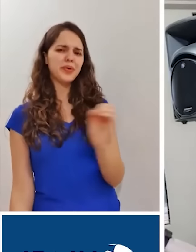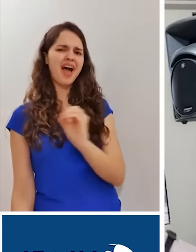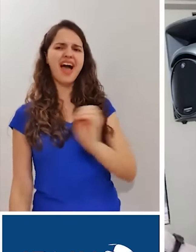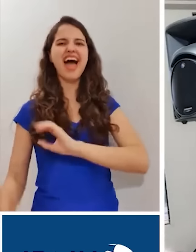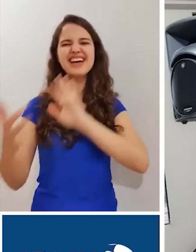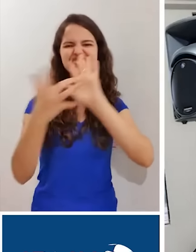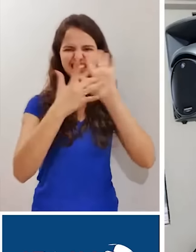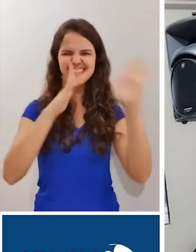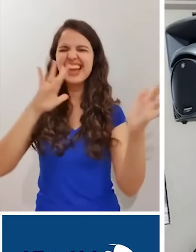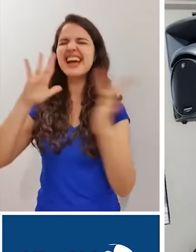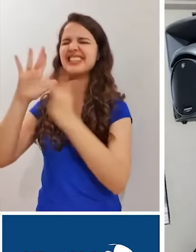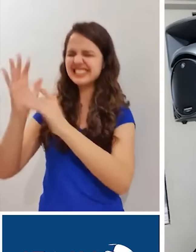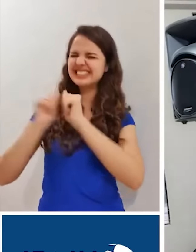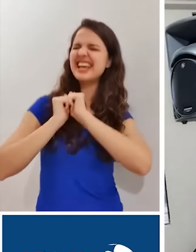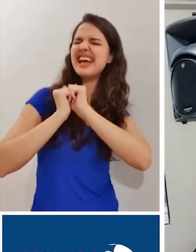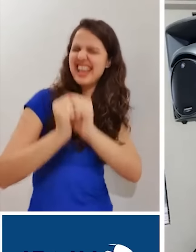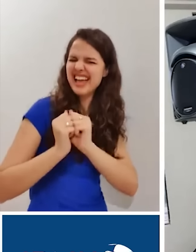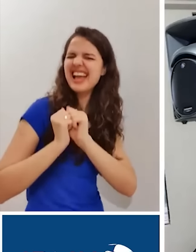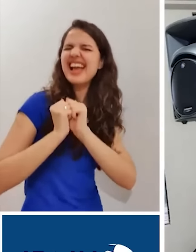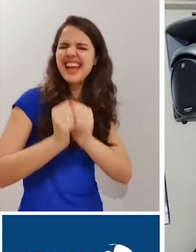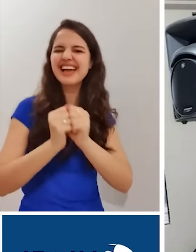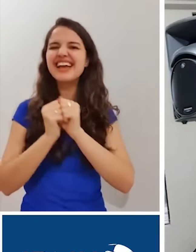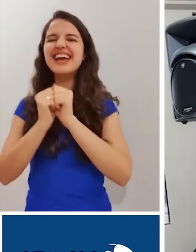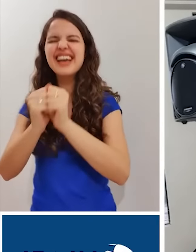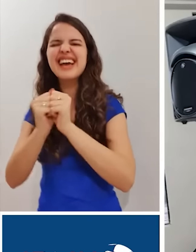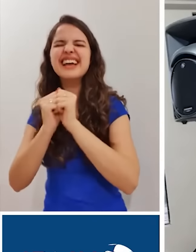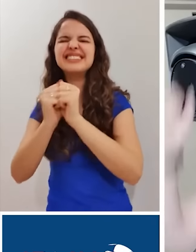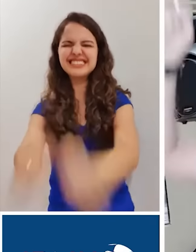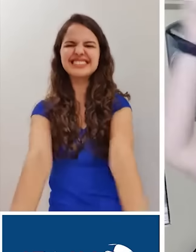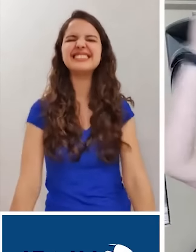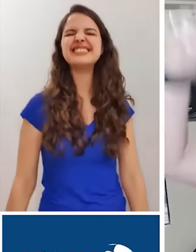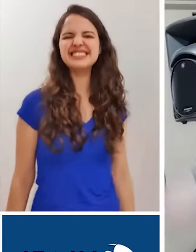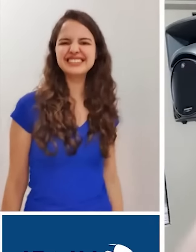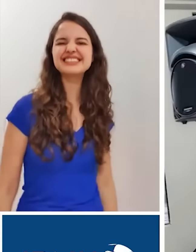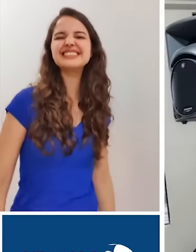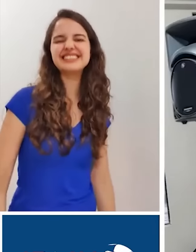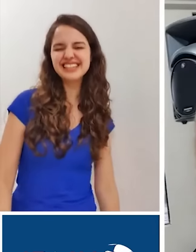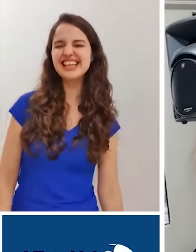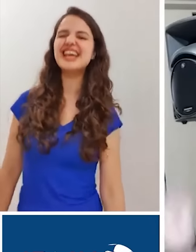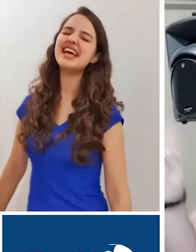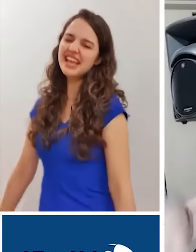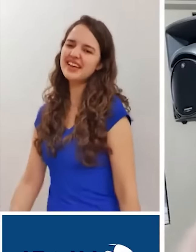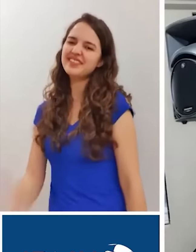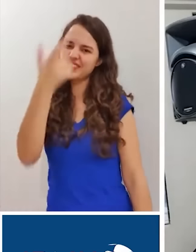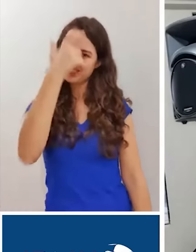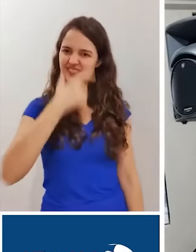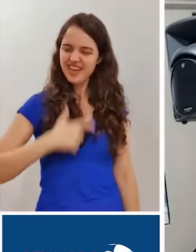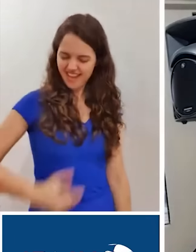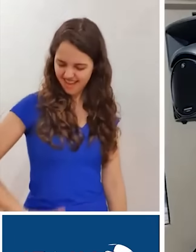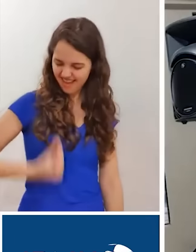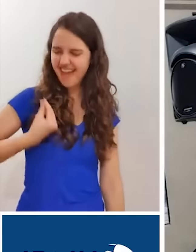está aqui e vivera